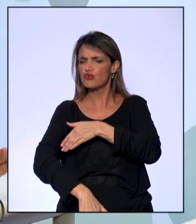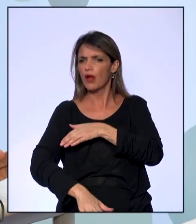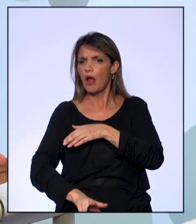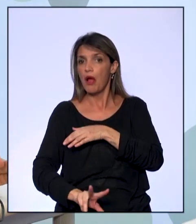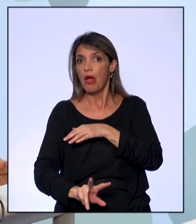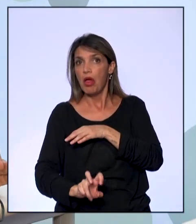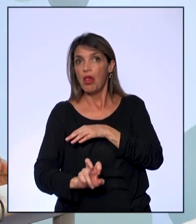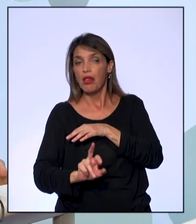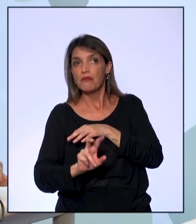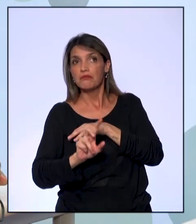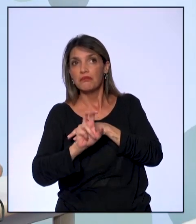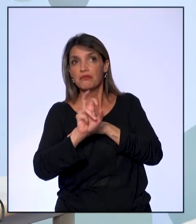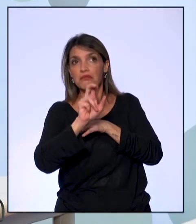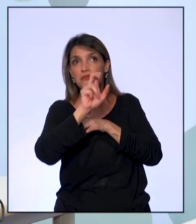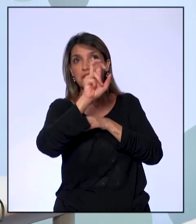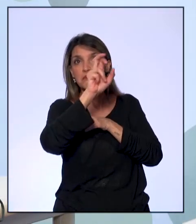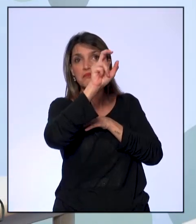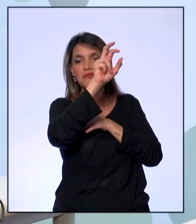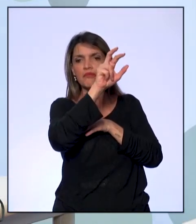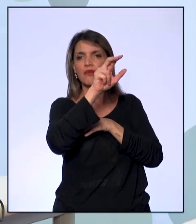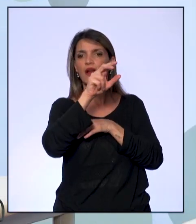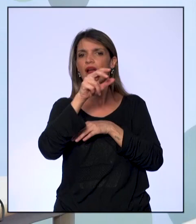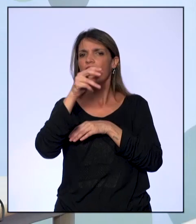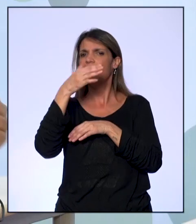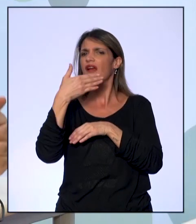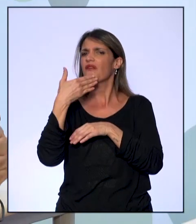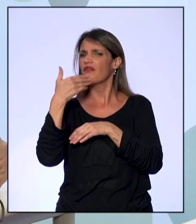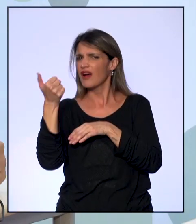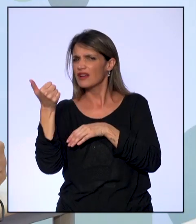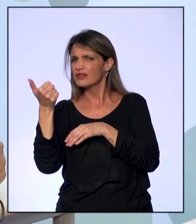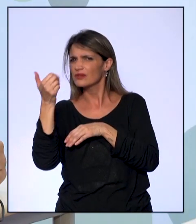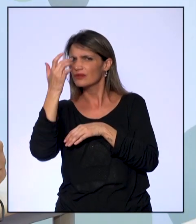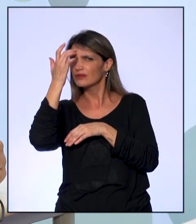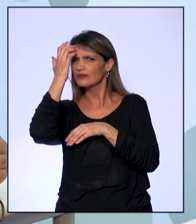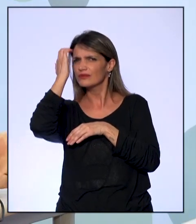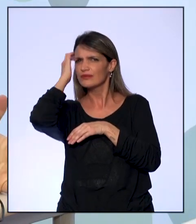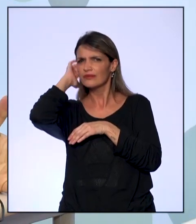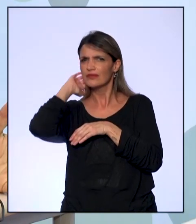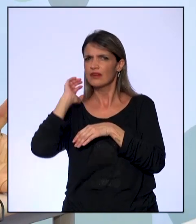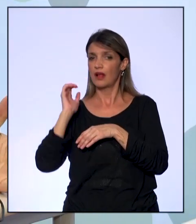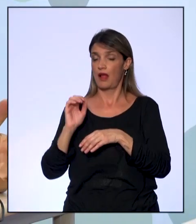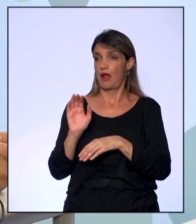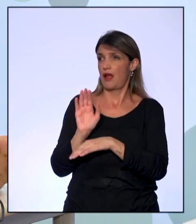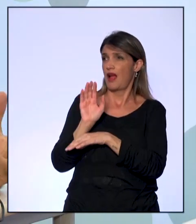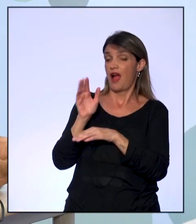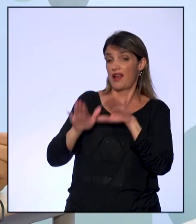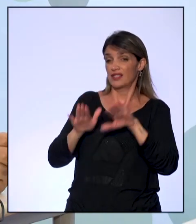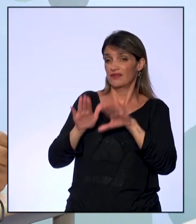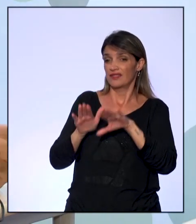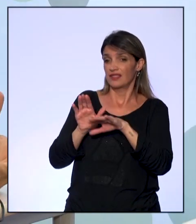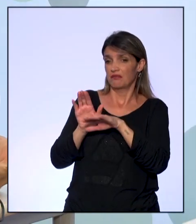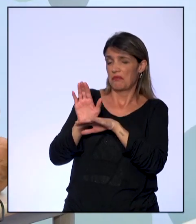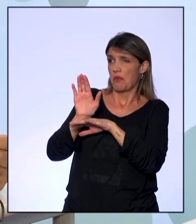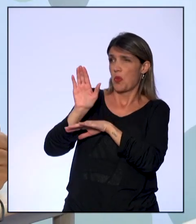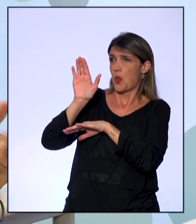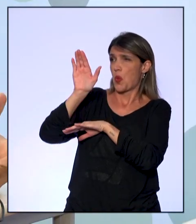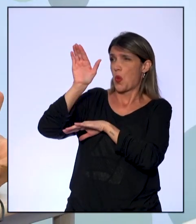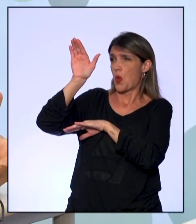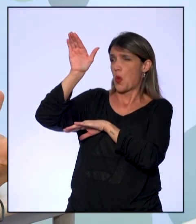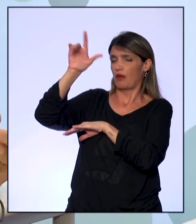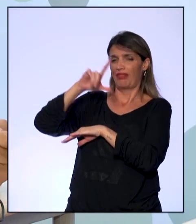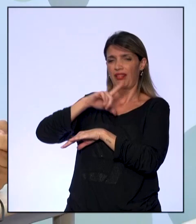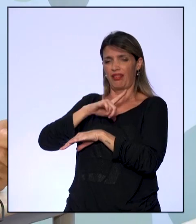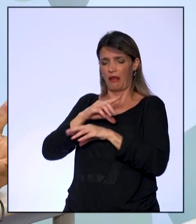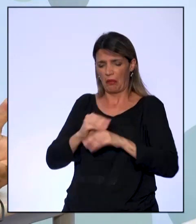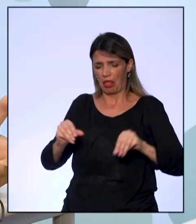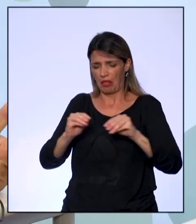né quando você chega na beira de um rio tem lugares que é alto e às vezes lugares tem doido tem lama